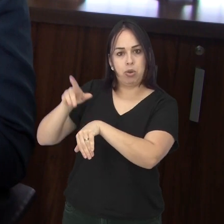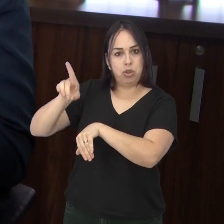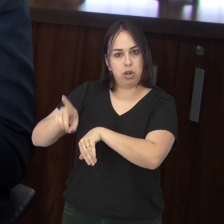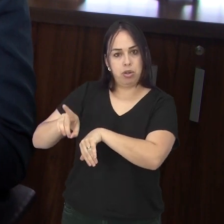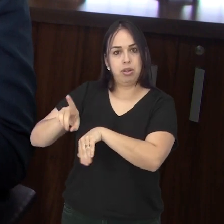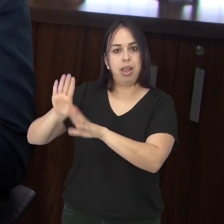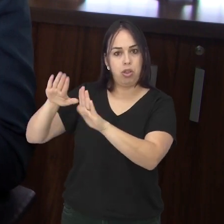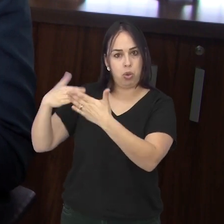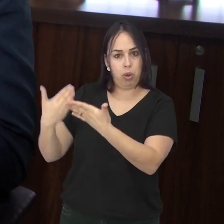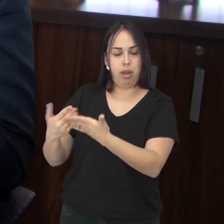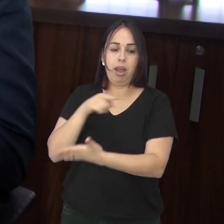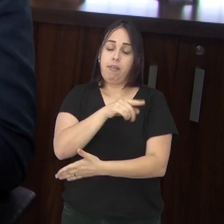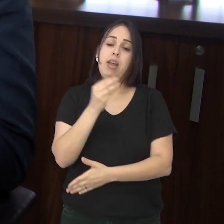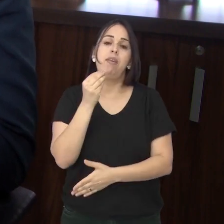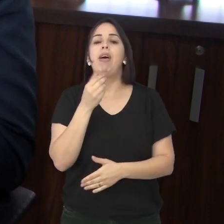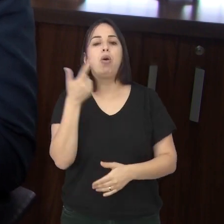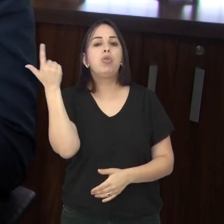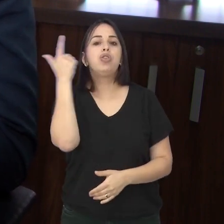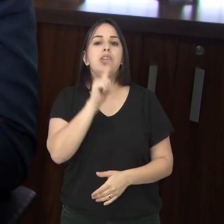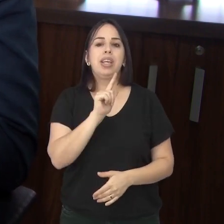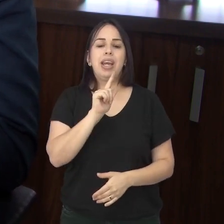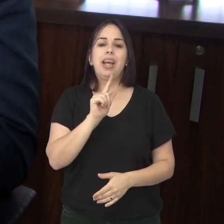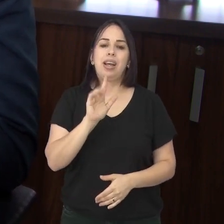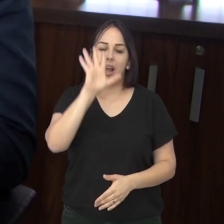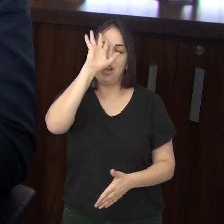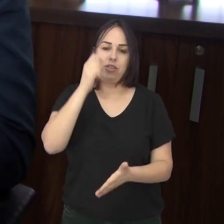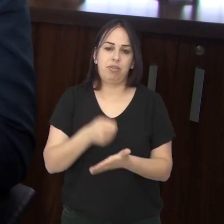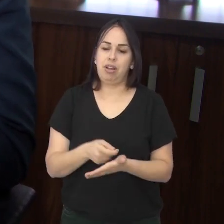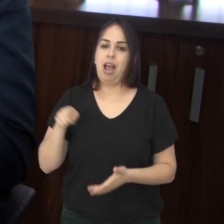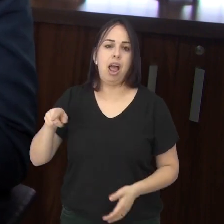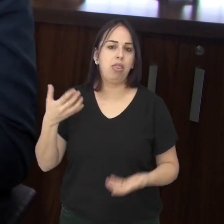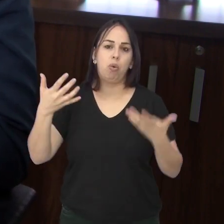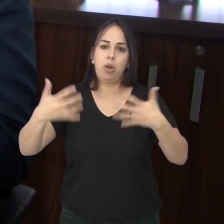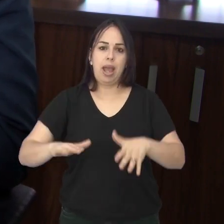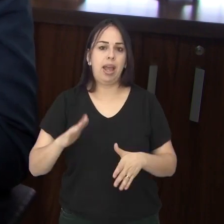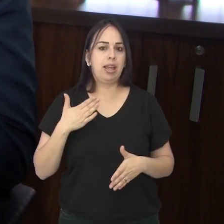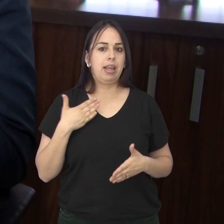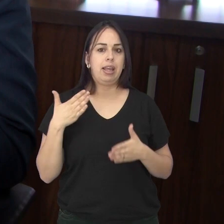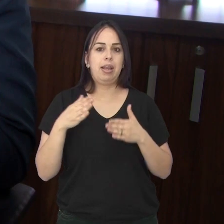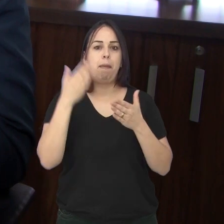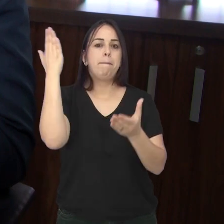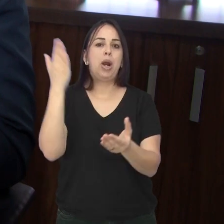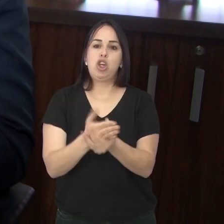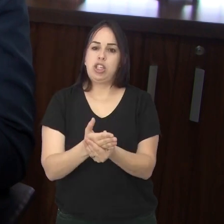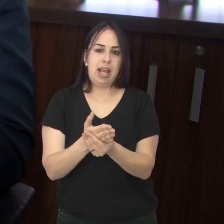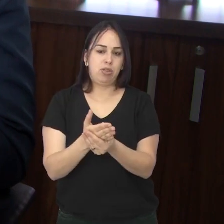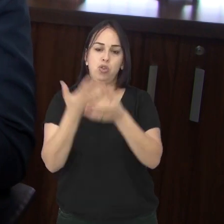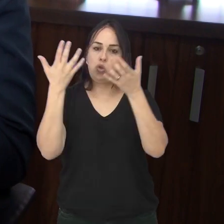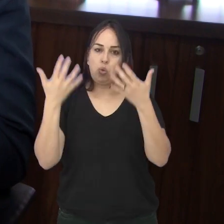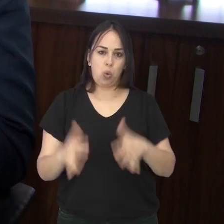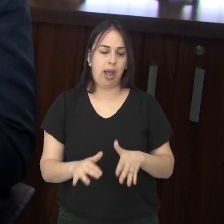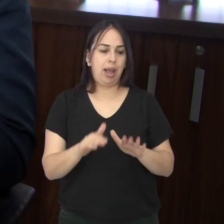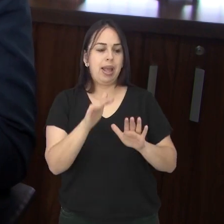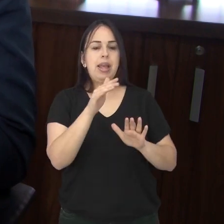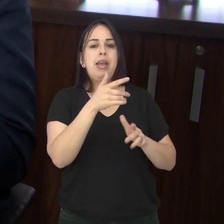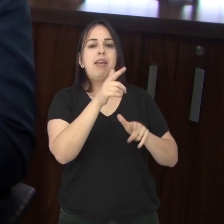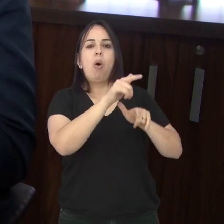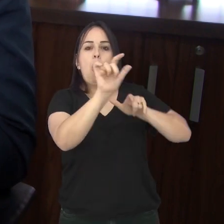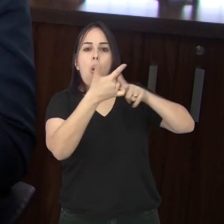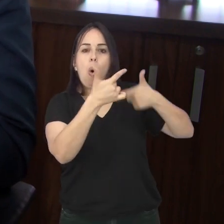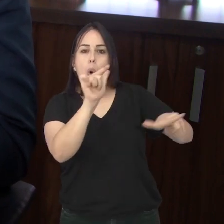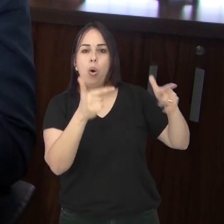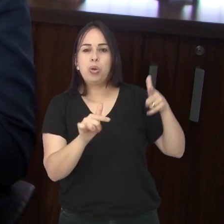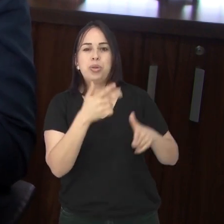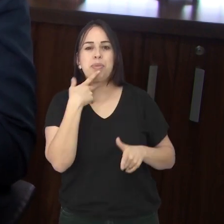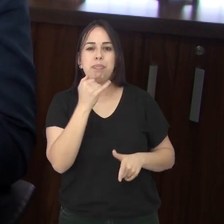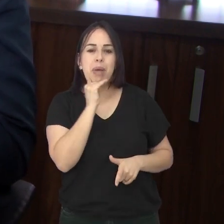certeza o pai vai conseguir resolver, porque a escola não vai querer enfrentar um PROCON, uma reclamação de inúmeros pais com essas